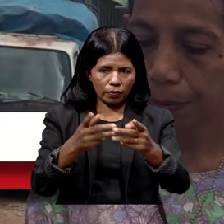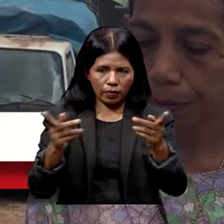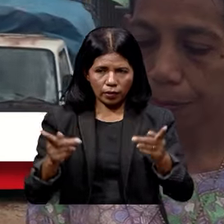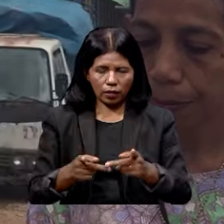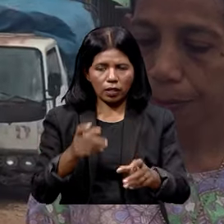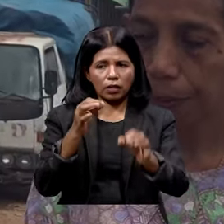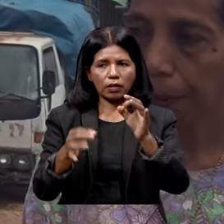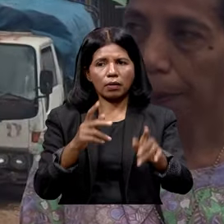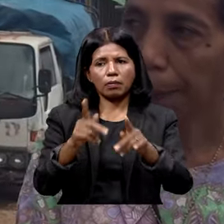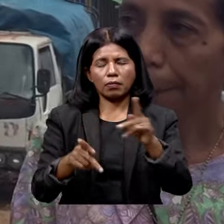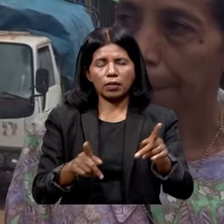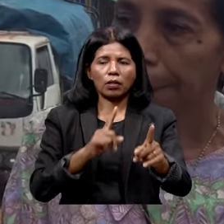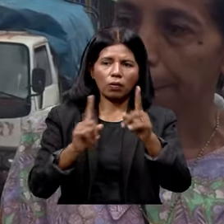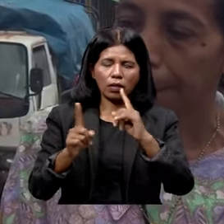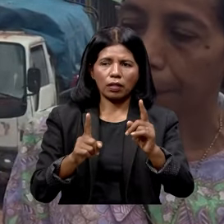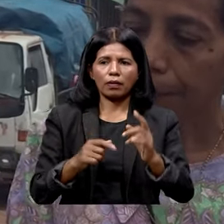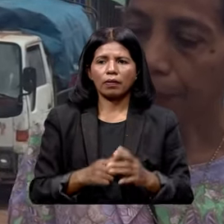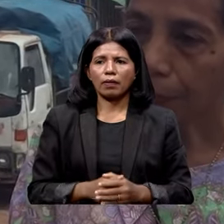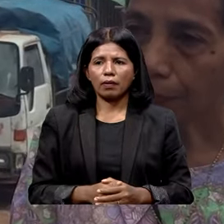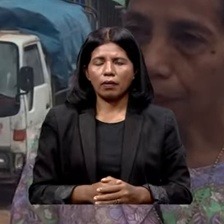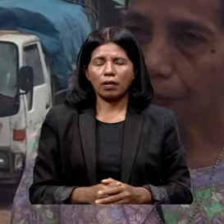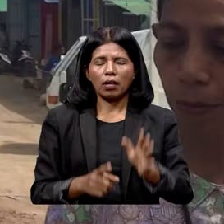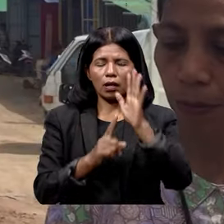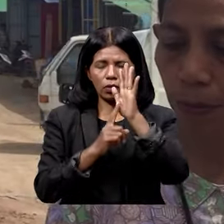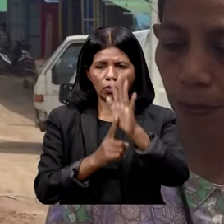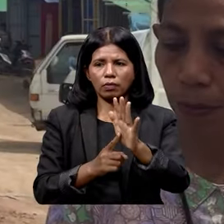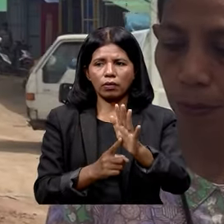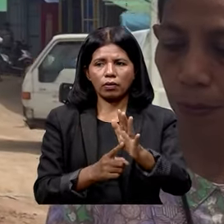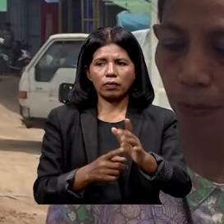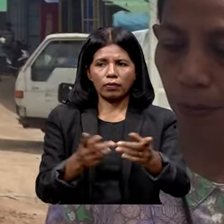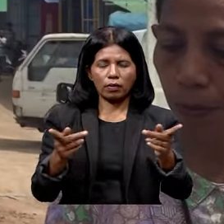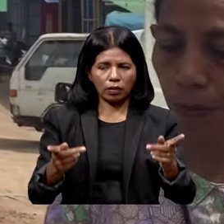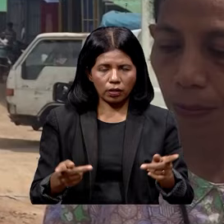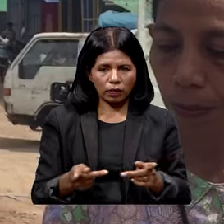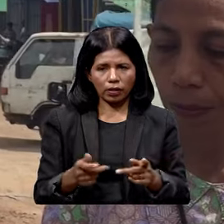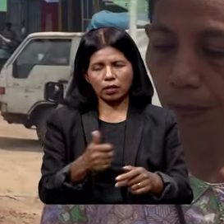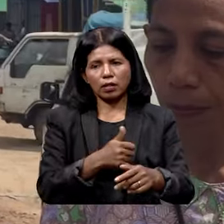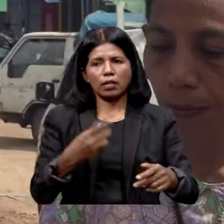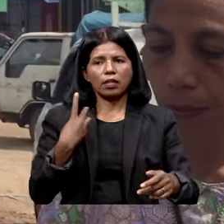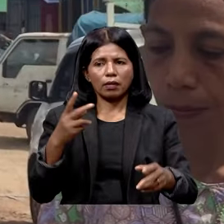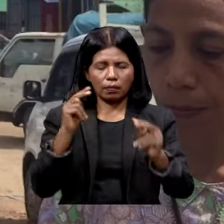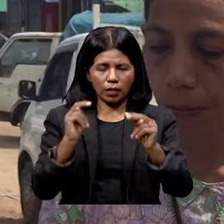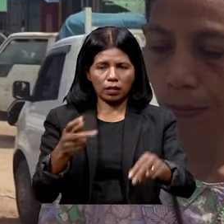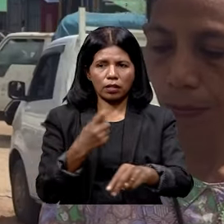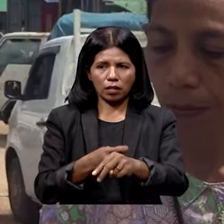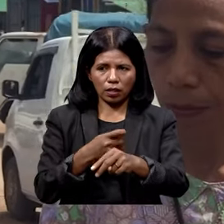que a comunidade se ouvir reclama, kata, e a condição balo, não é precisa tempo